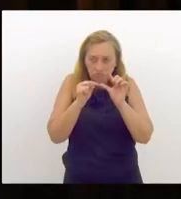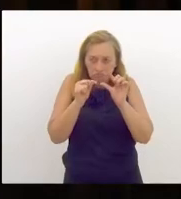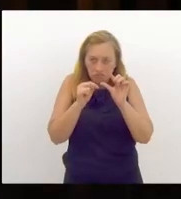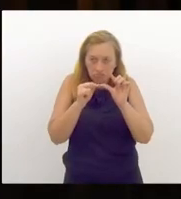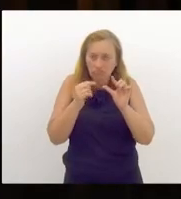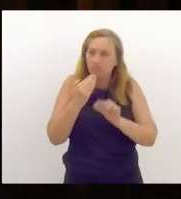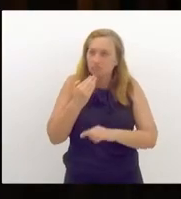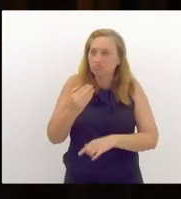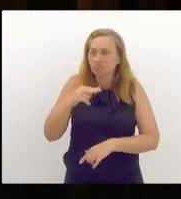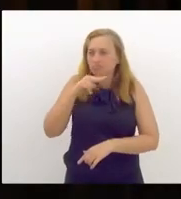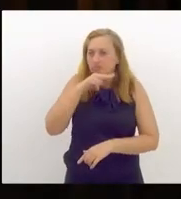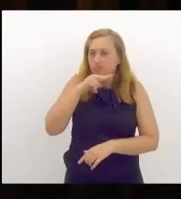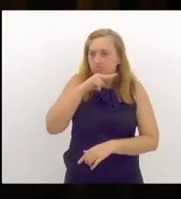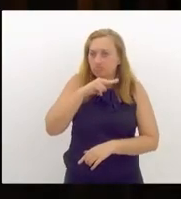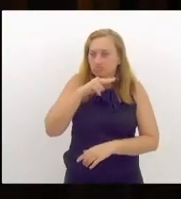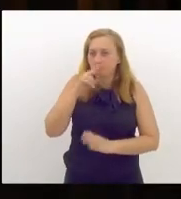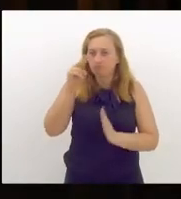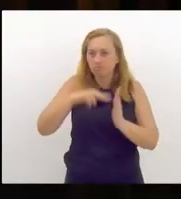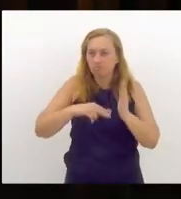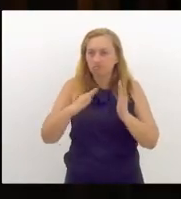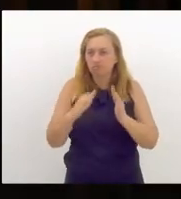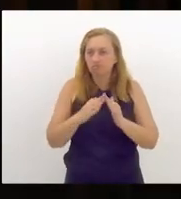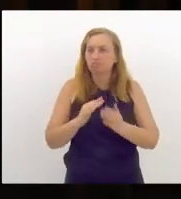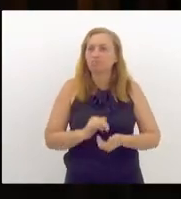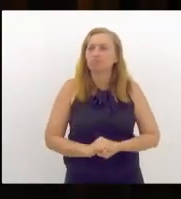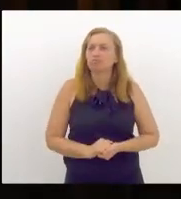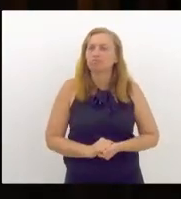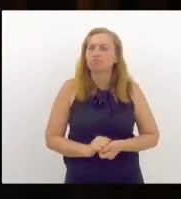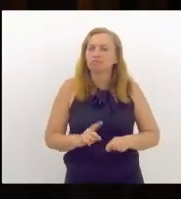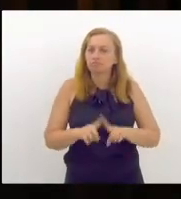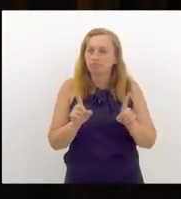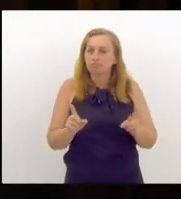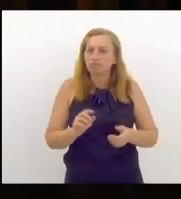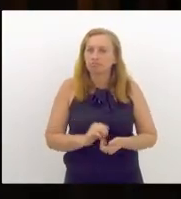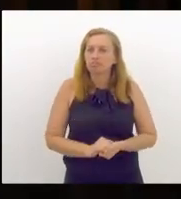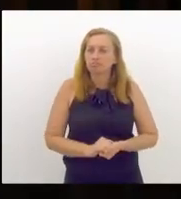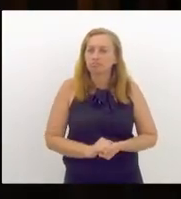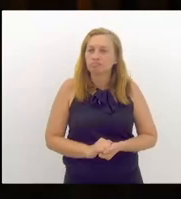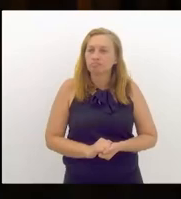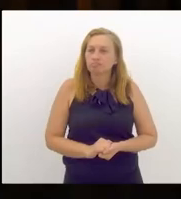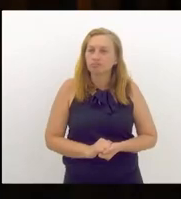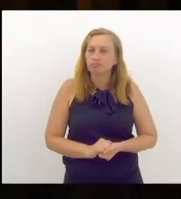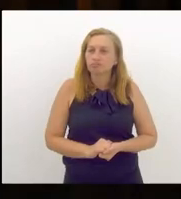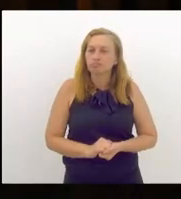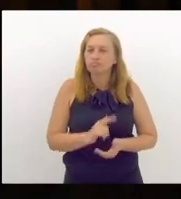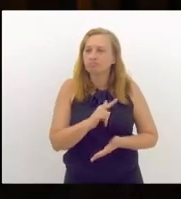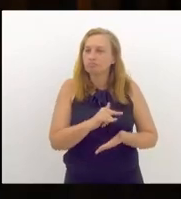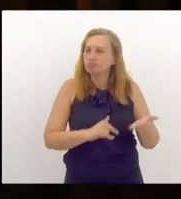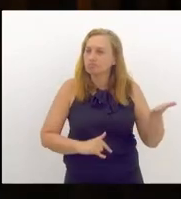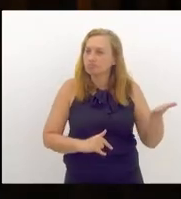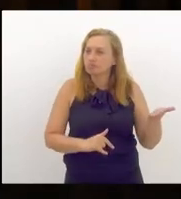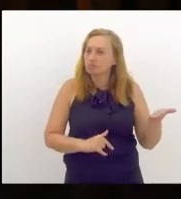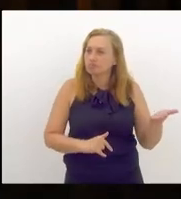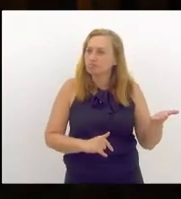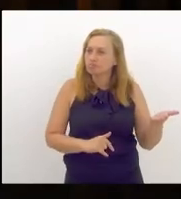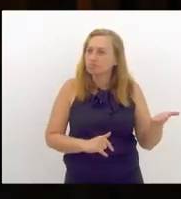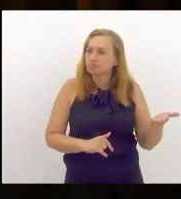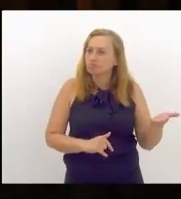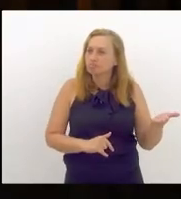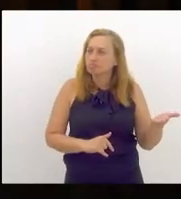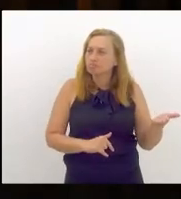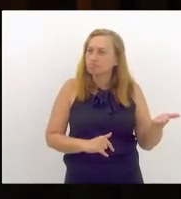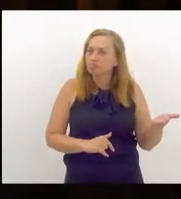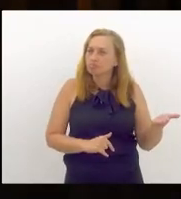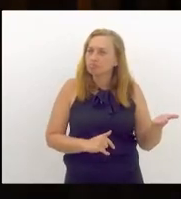pedir minha neta meus netos para ler em casa mas esse documento que foi